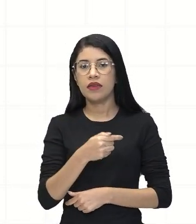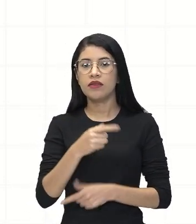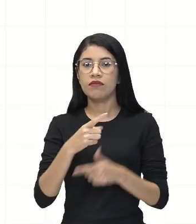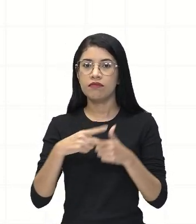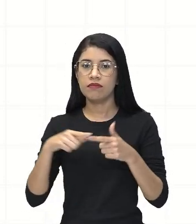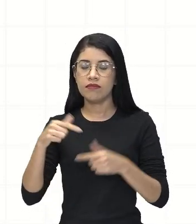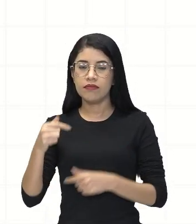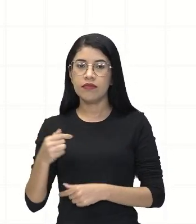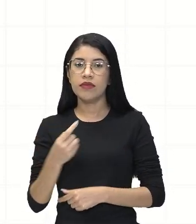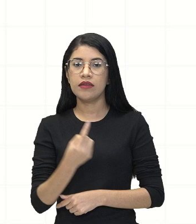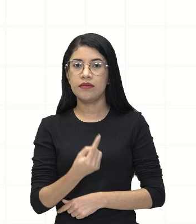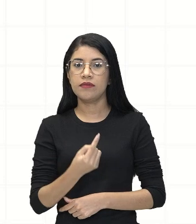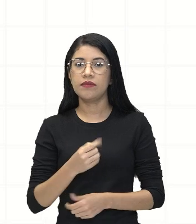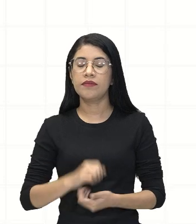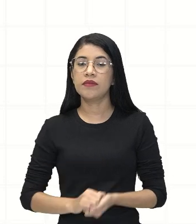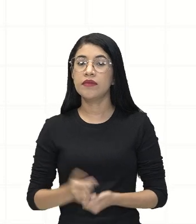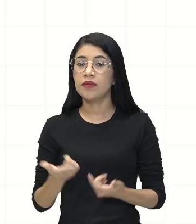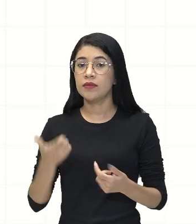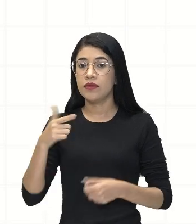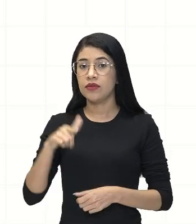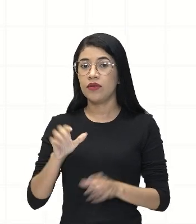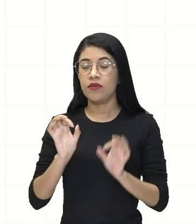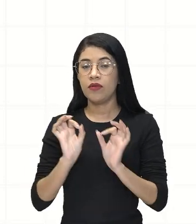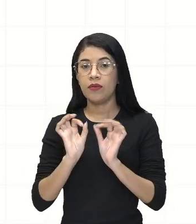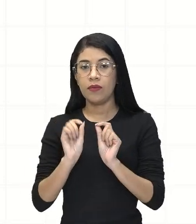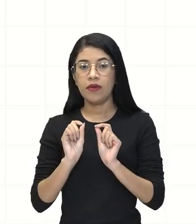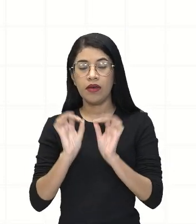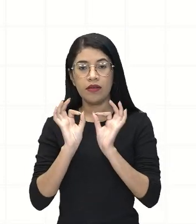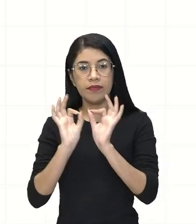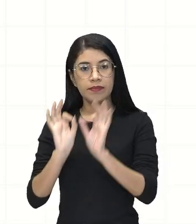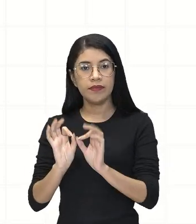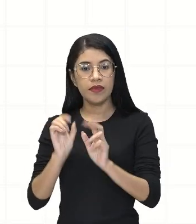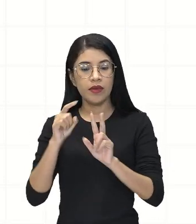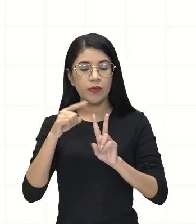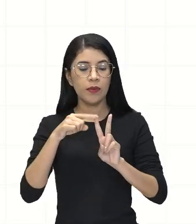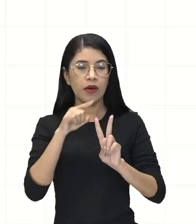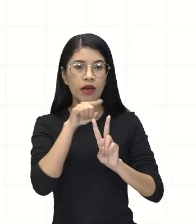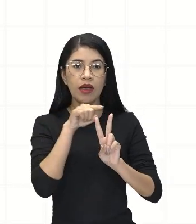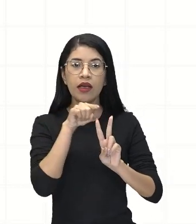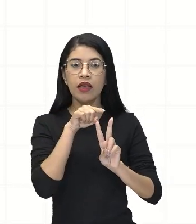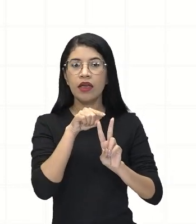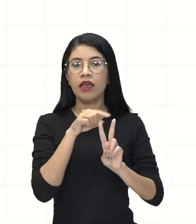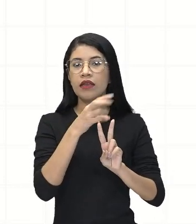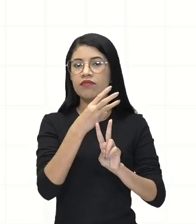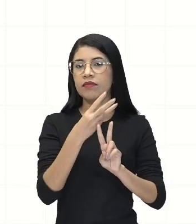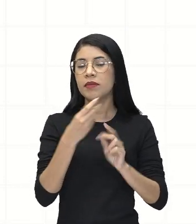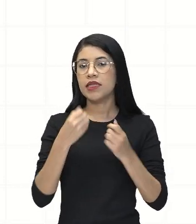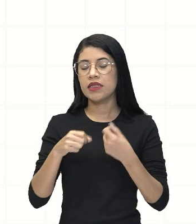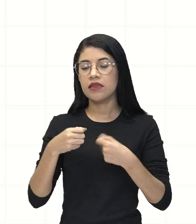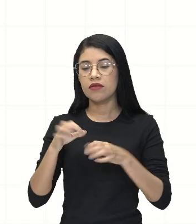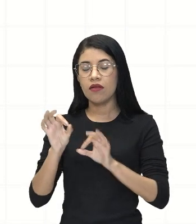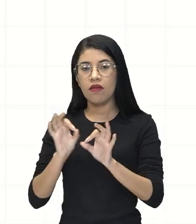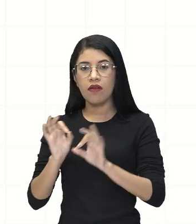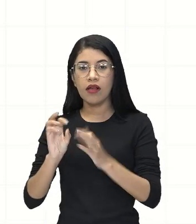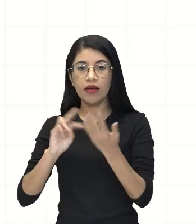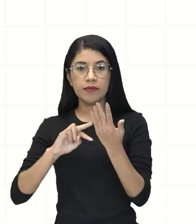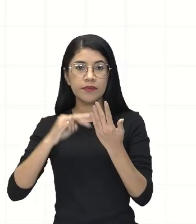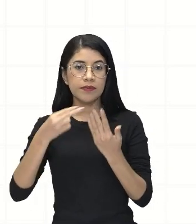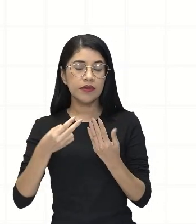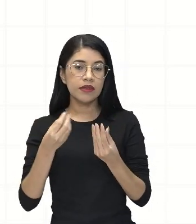7. Então, ó, novamente, eu olho para o índice e já escrevo, tento escrever em potência, né?